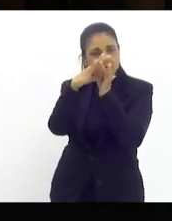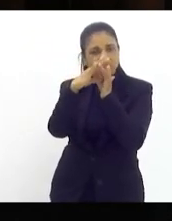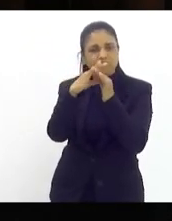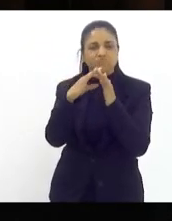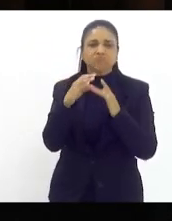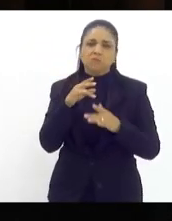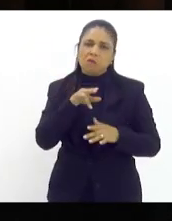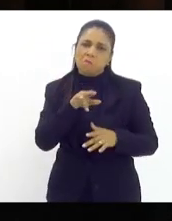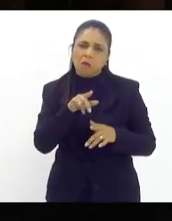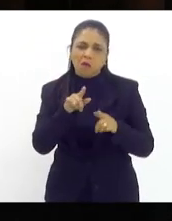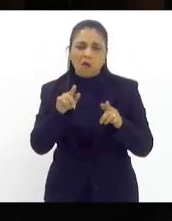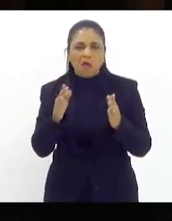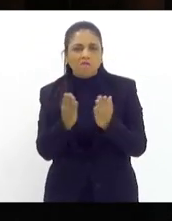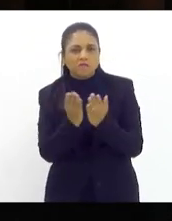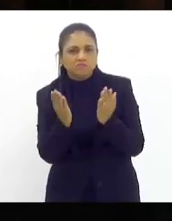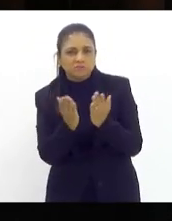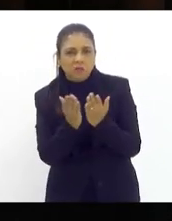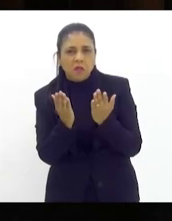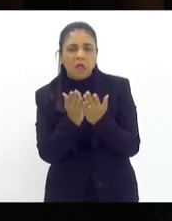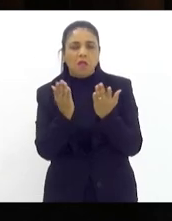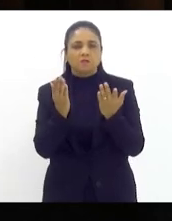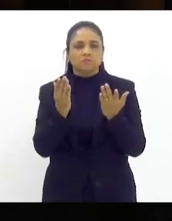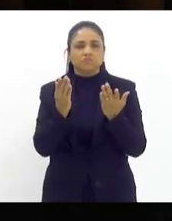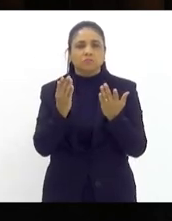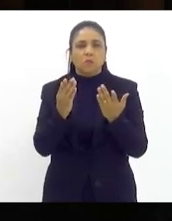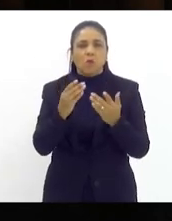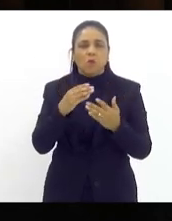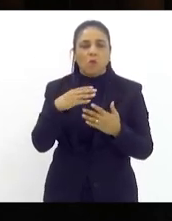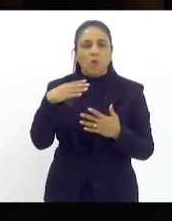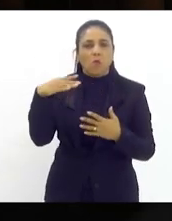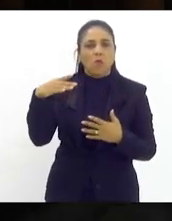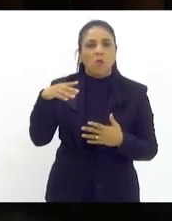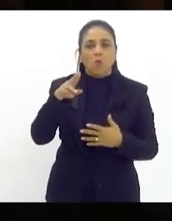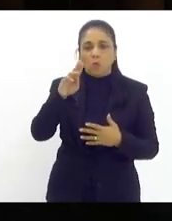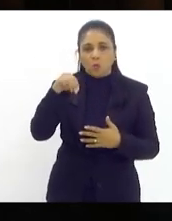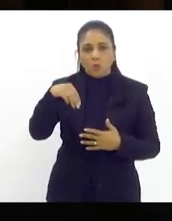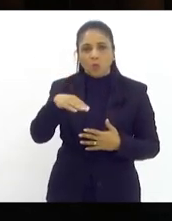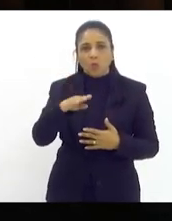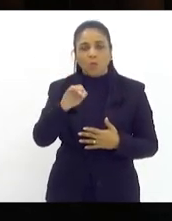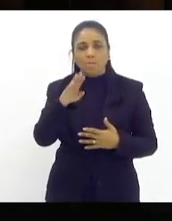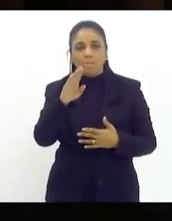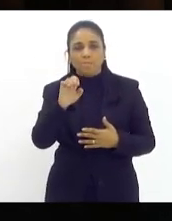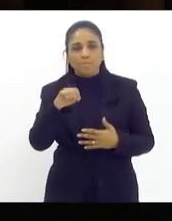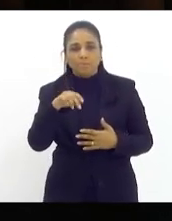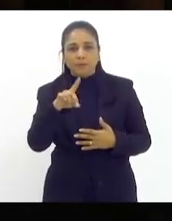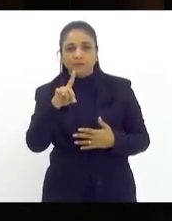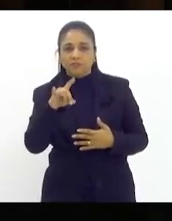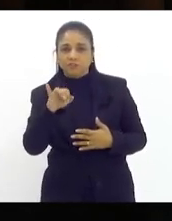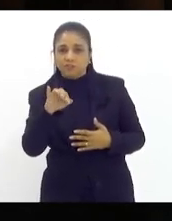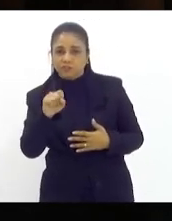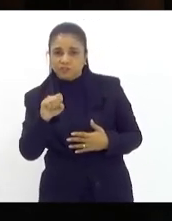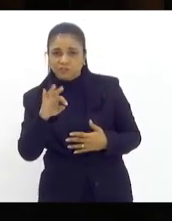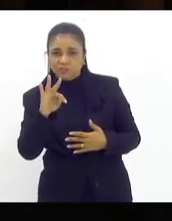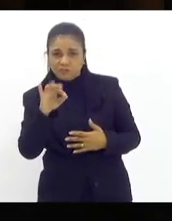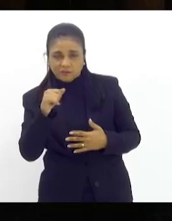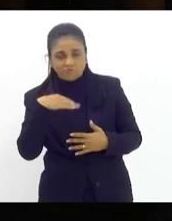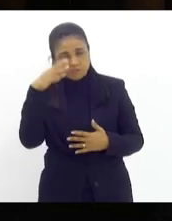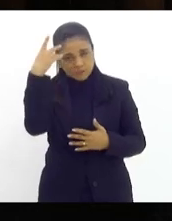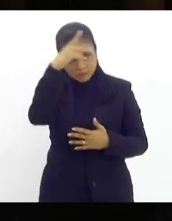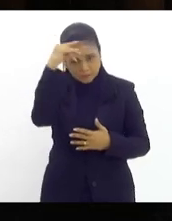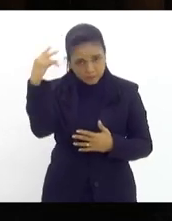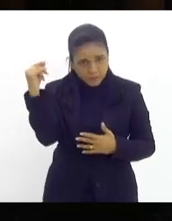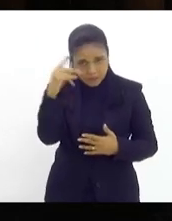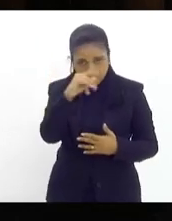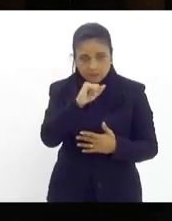evangélicos ou os nossos irmãos umbandistas e também aqueles que preferem não exercer a sua fé